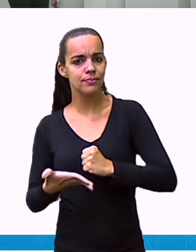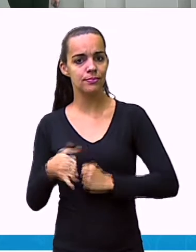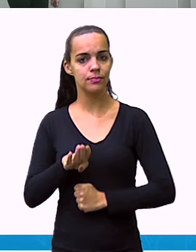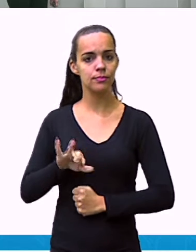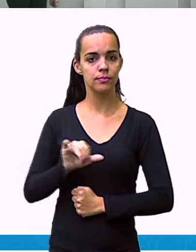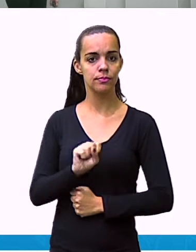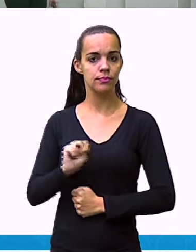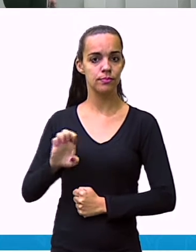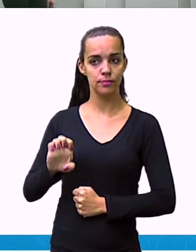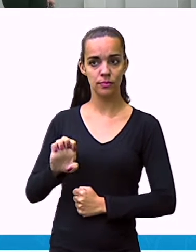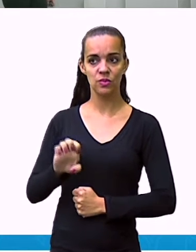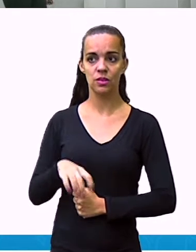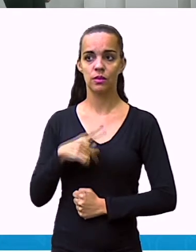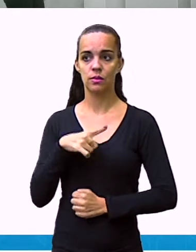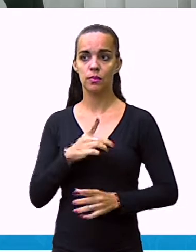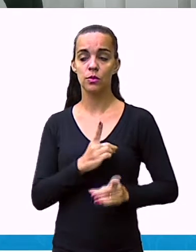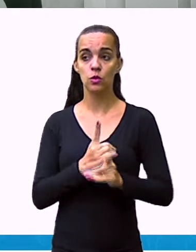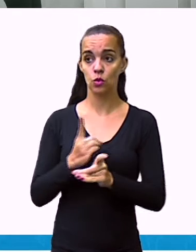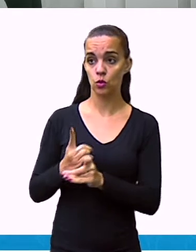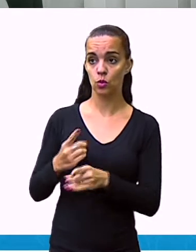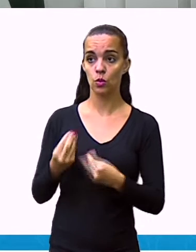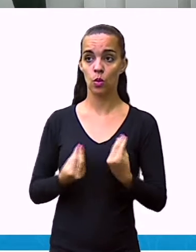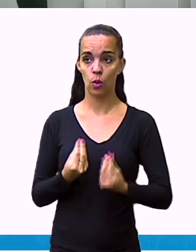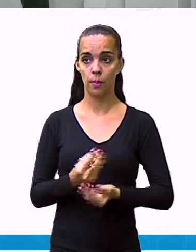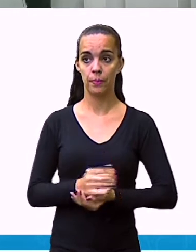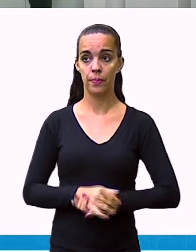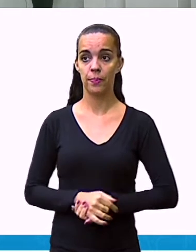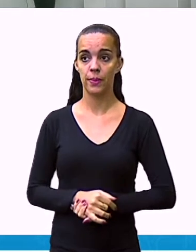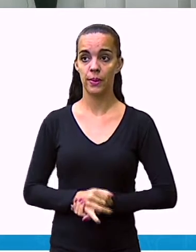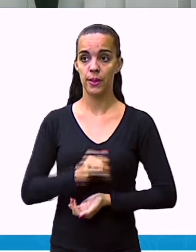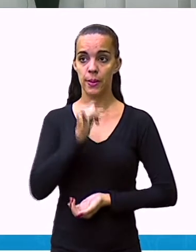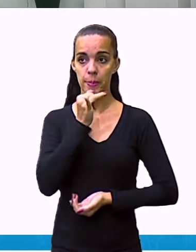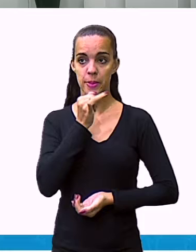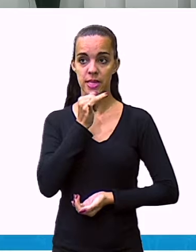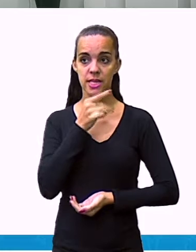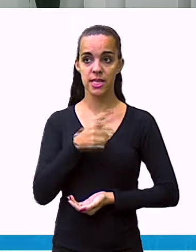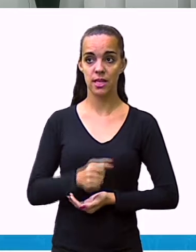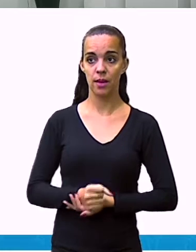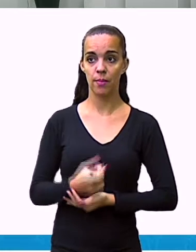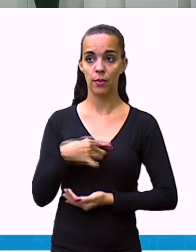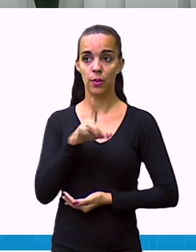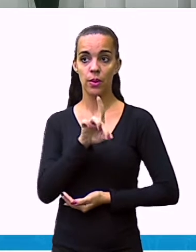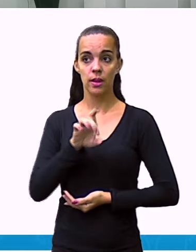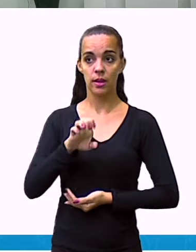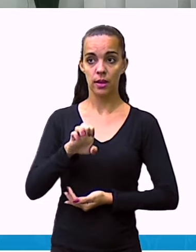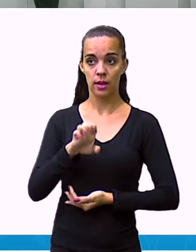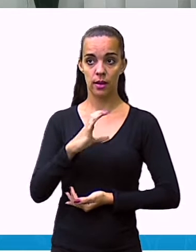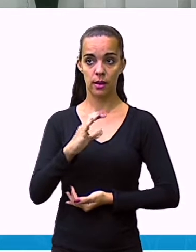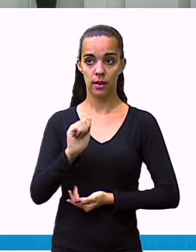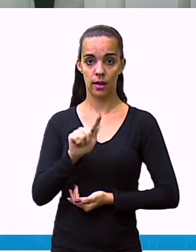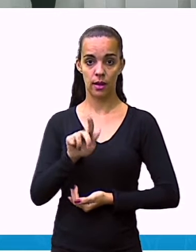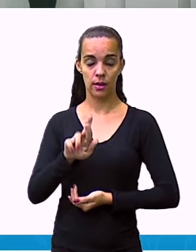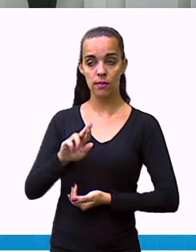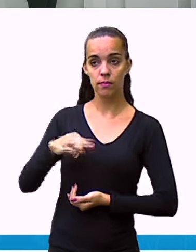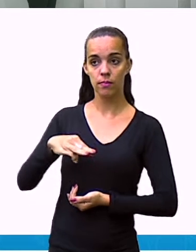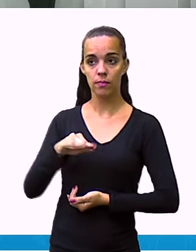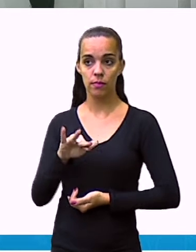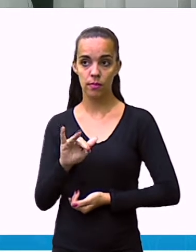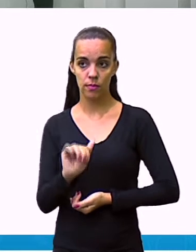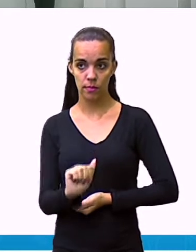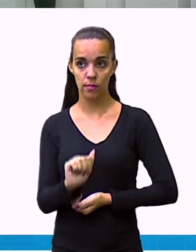os múltiplos e submúltiplos Então os múltiplos ao olha decagrama